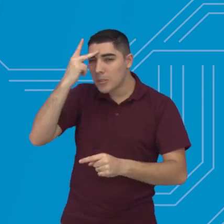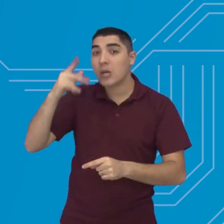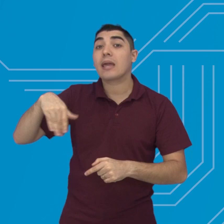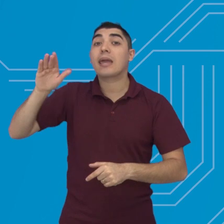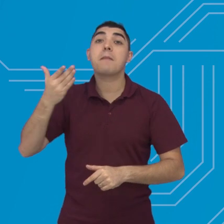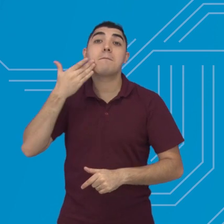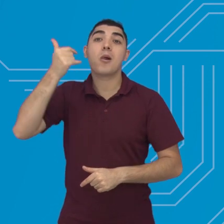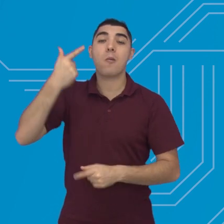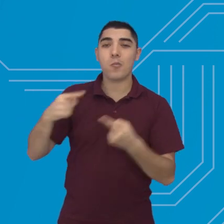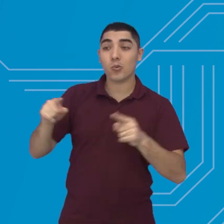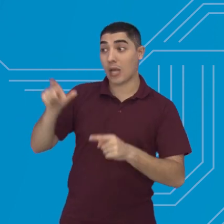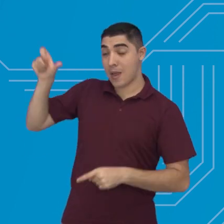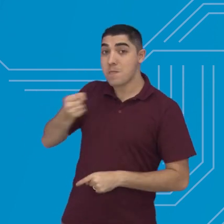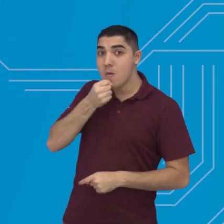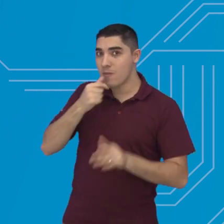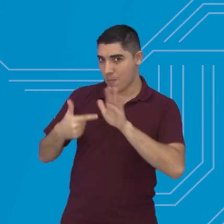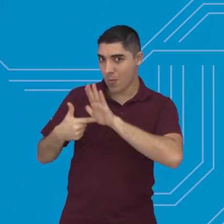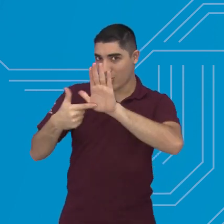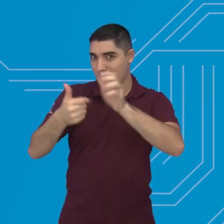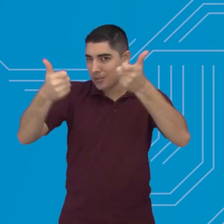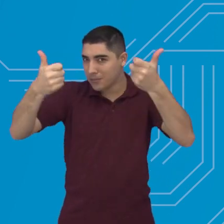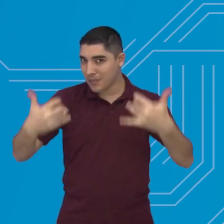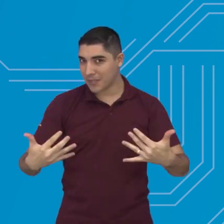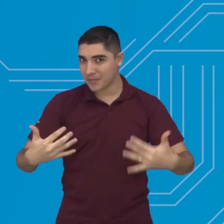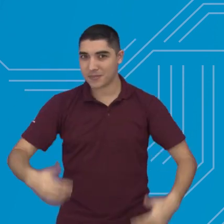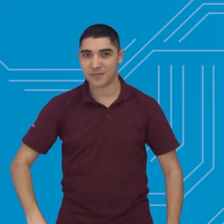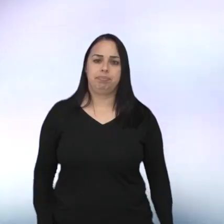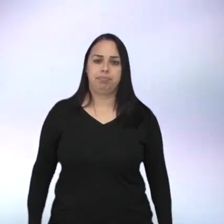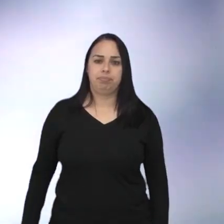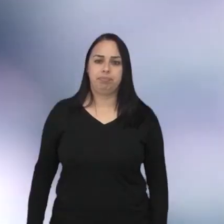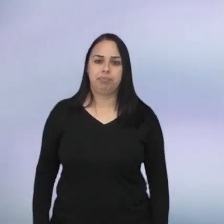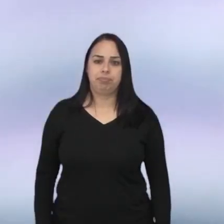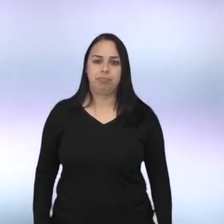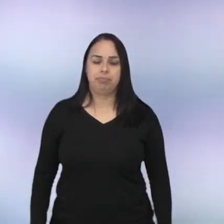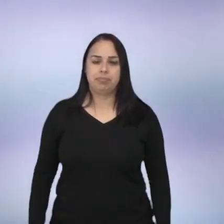Pinho foi descobrir mais sobre essa história e conta tudo pra gente.